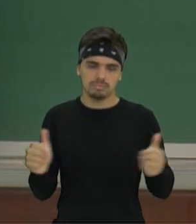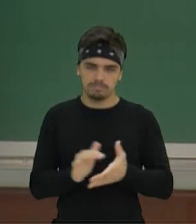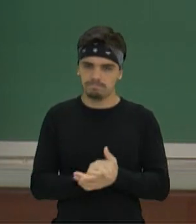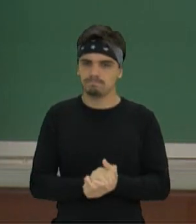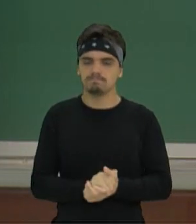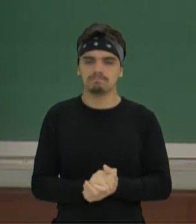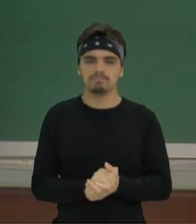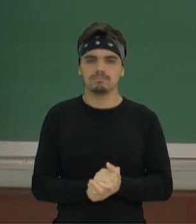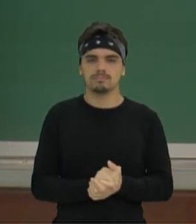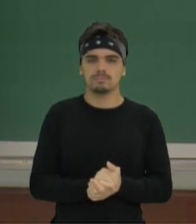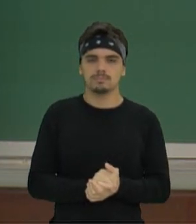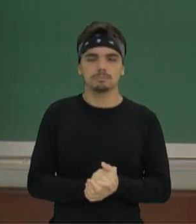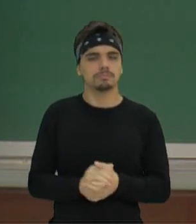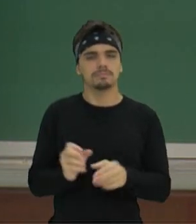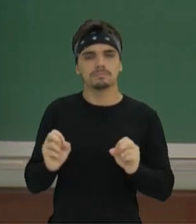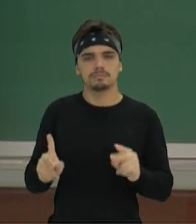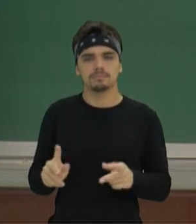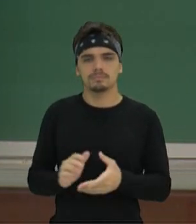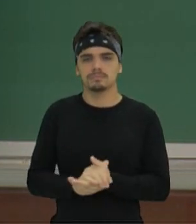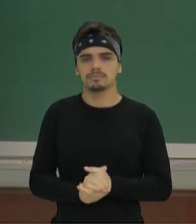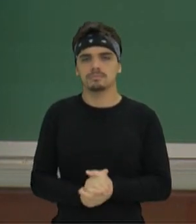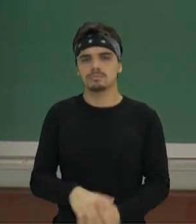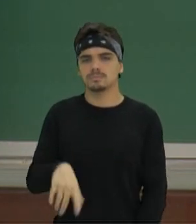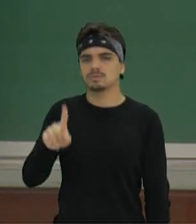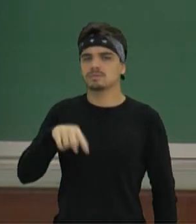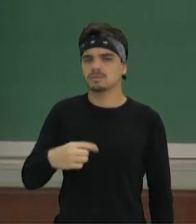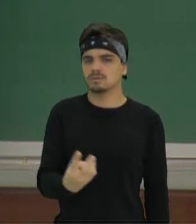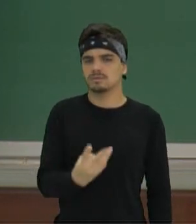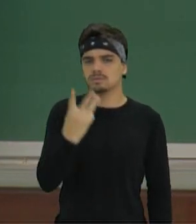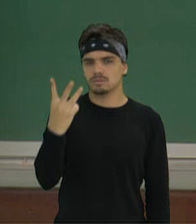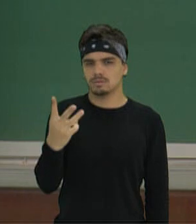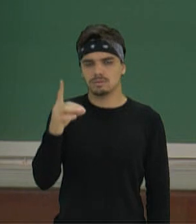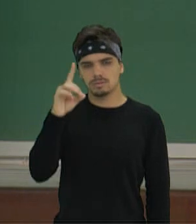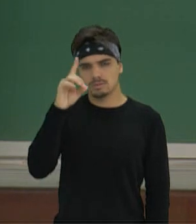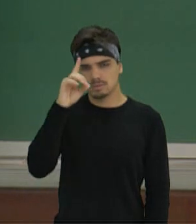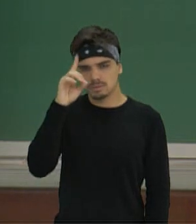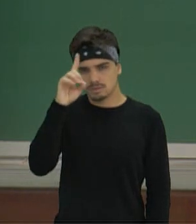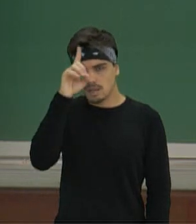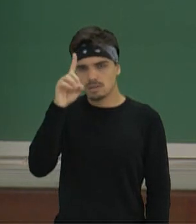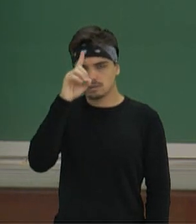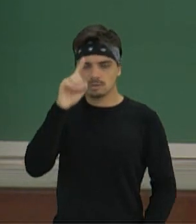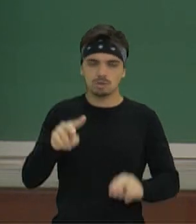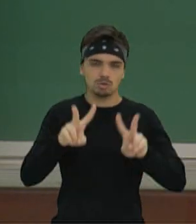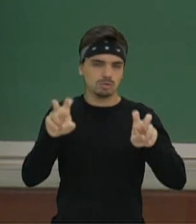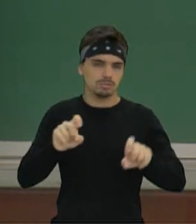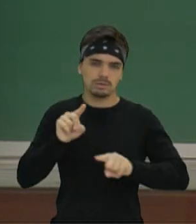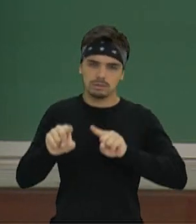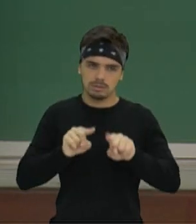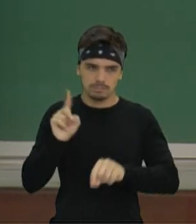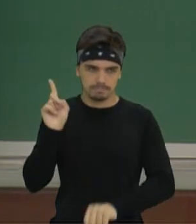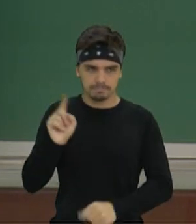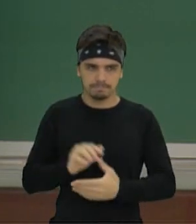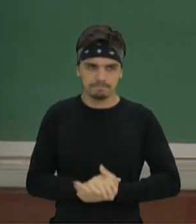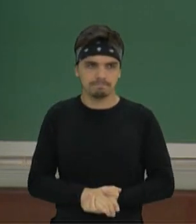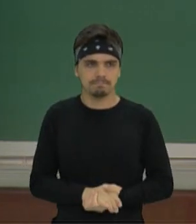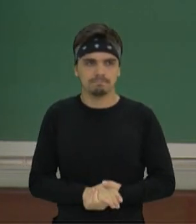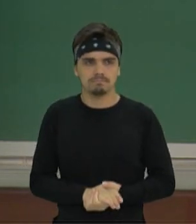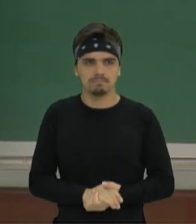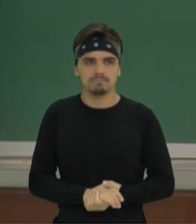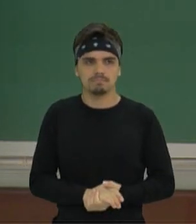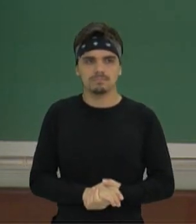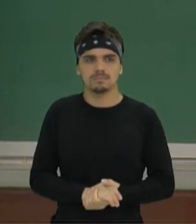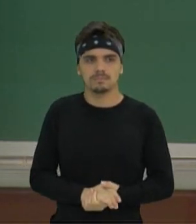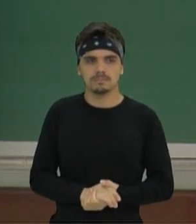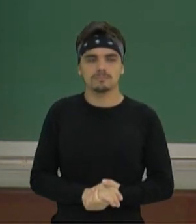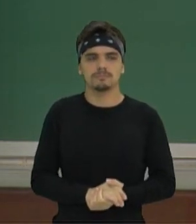tá? Beleza? Então, são 3 ideias aqui, cada um com as suas opiniões a respeito disso, hein? Então, é o seguinte,